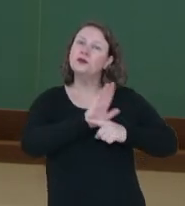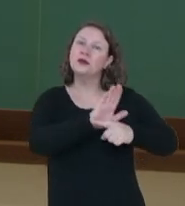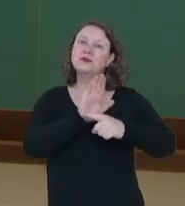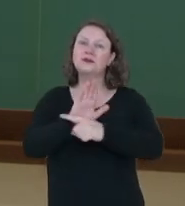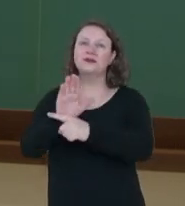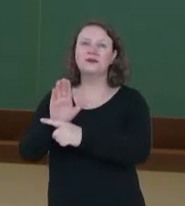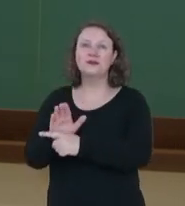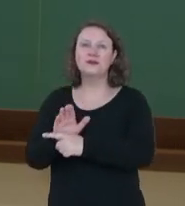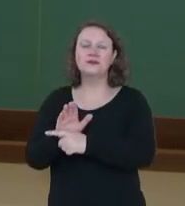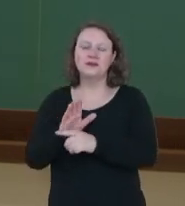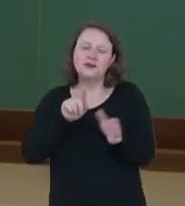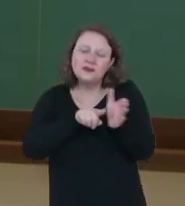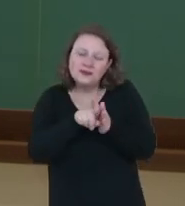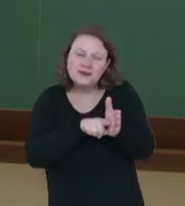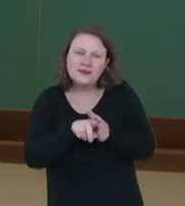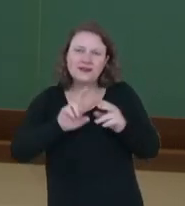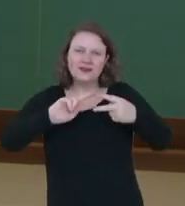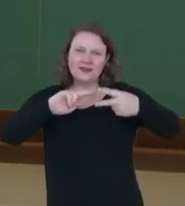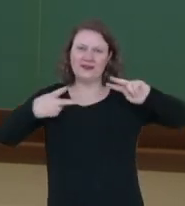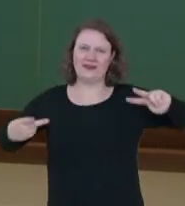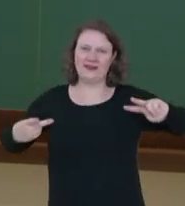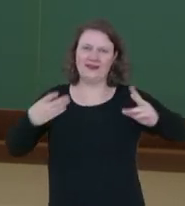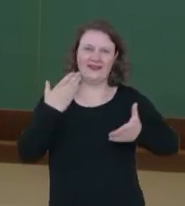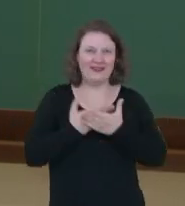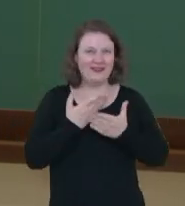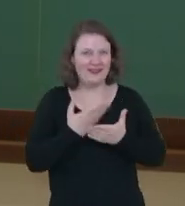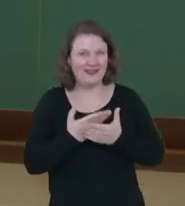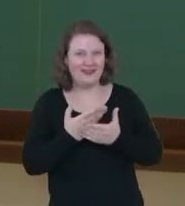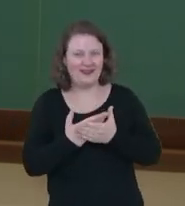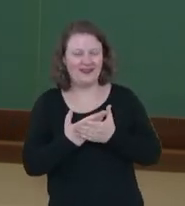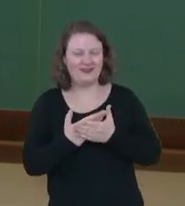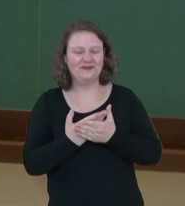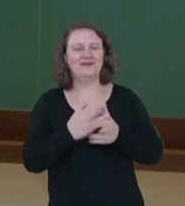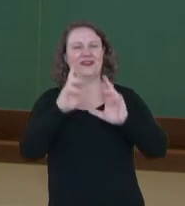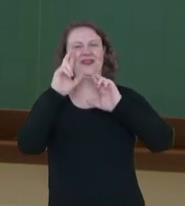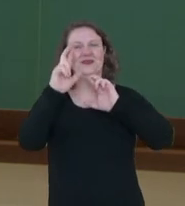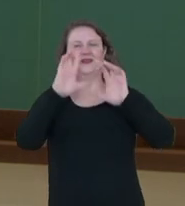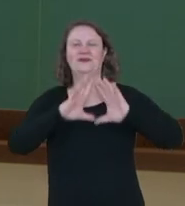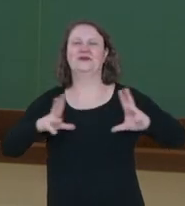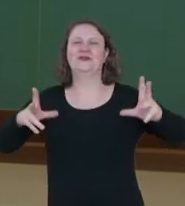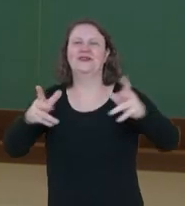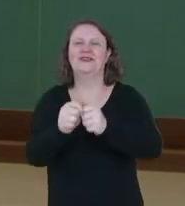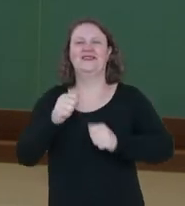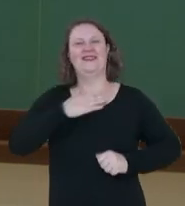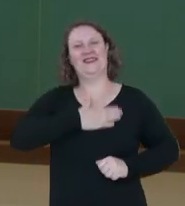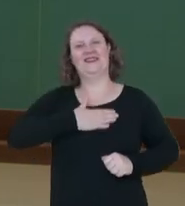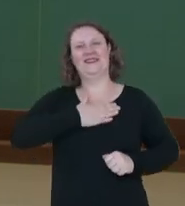nosso estudo desta aula. Espero que vocês tenham gostado. Até breve!